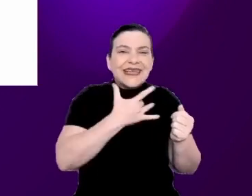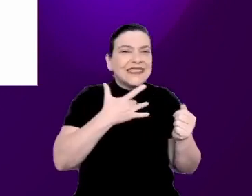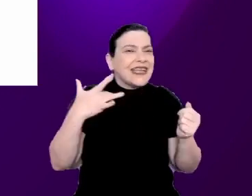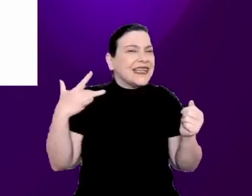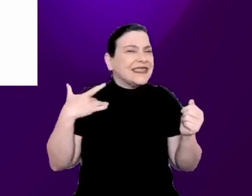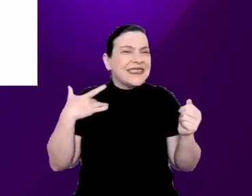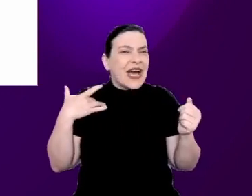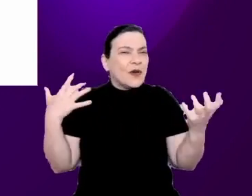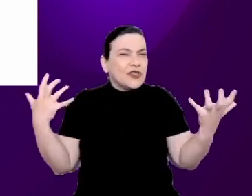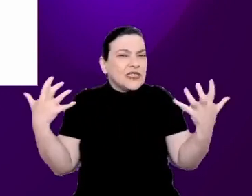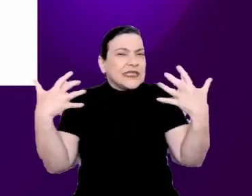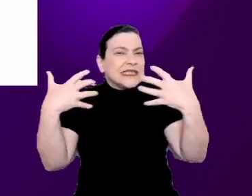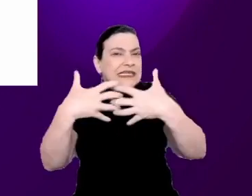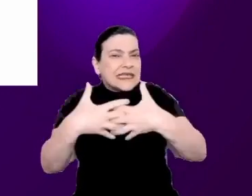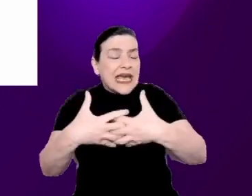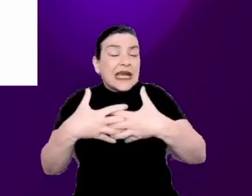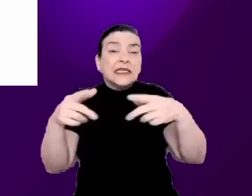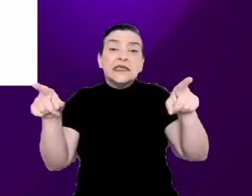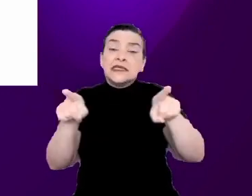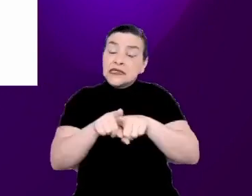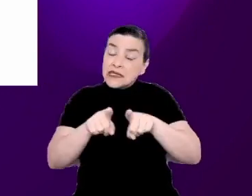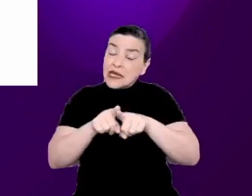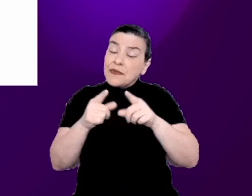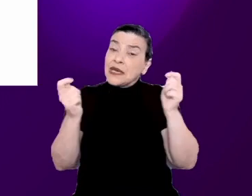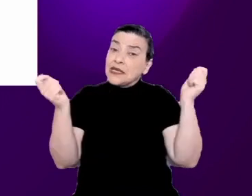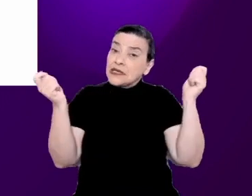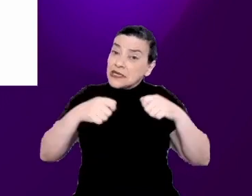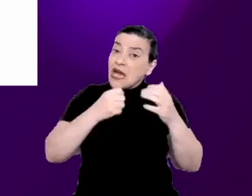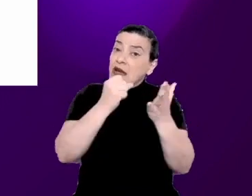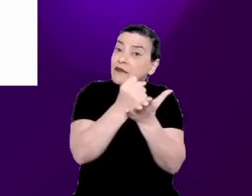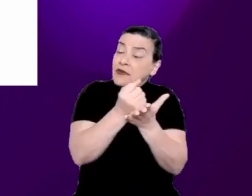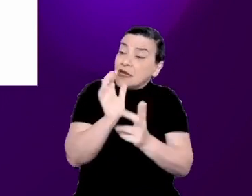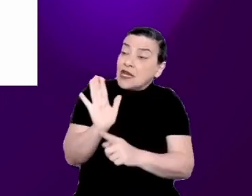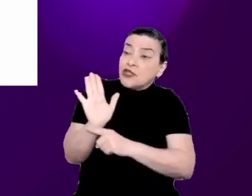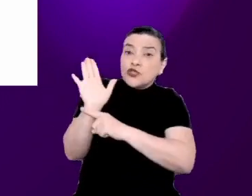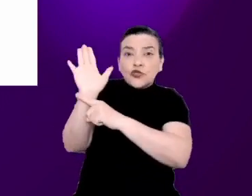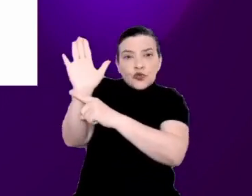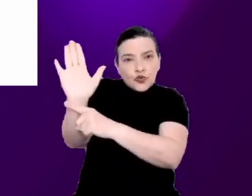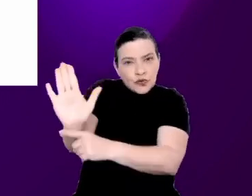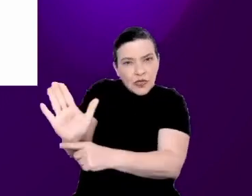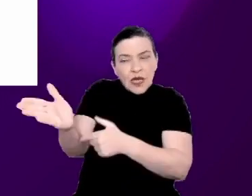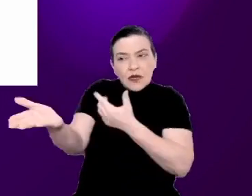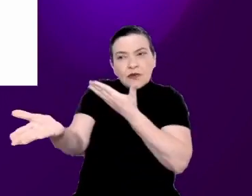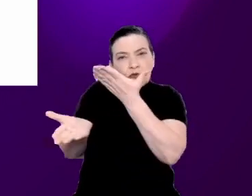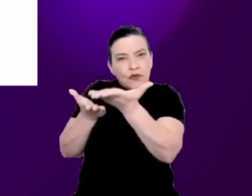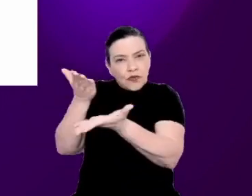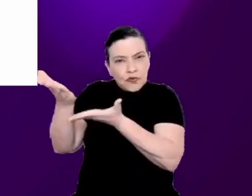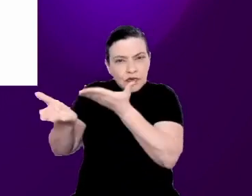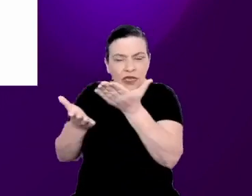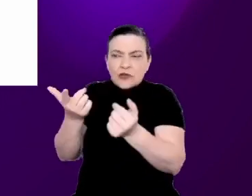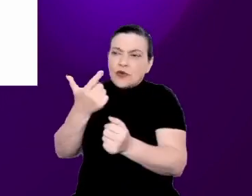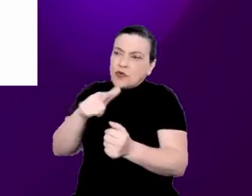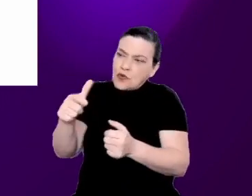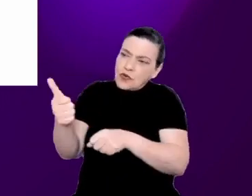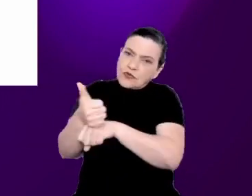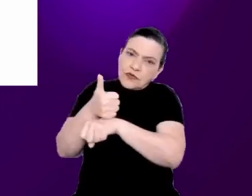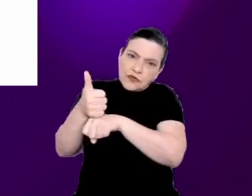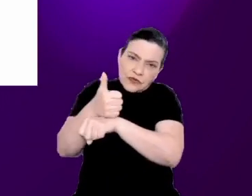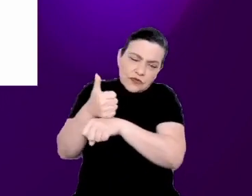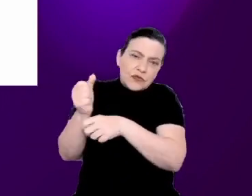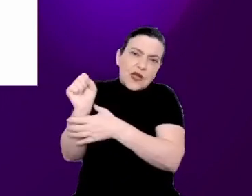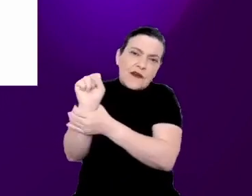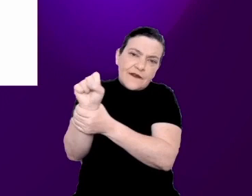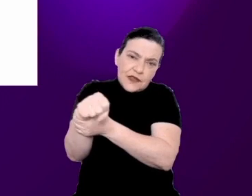né? E como que ele pode contribuir ali na assistência junto com outras profissões mais consolidadas, como a própria